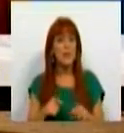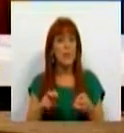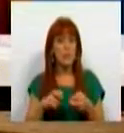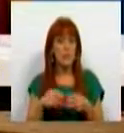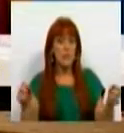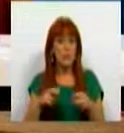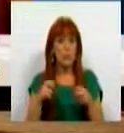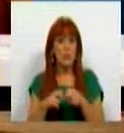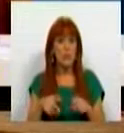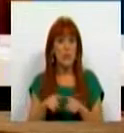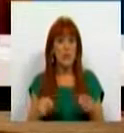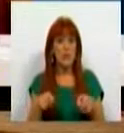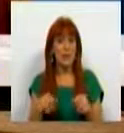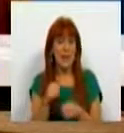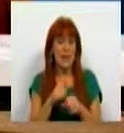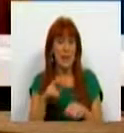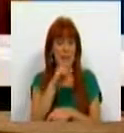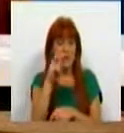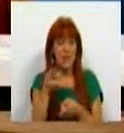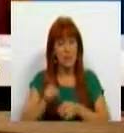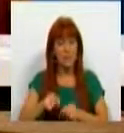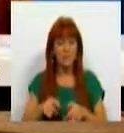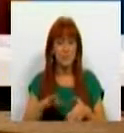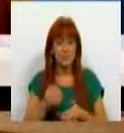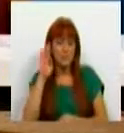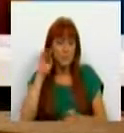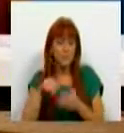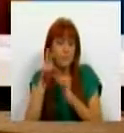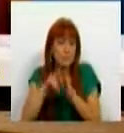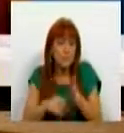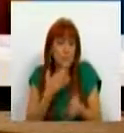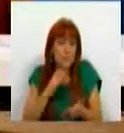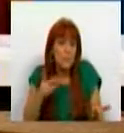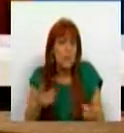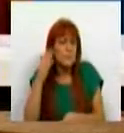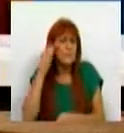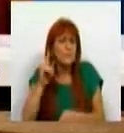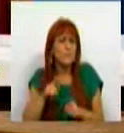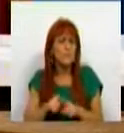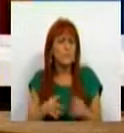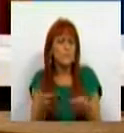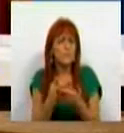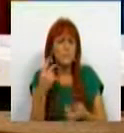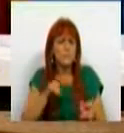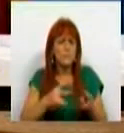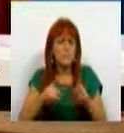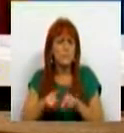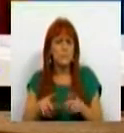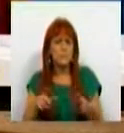problemática da revitalização económica da Ilha Teixeira e também, mediante o resultado do relatório, se perspectiva a negociação